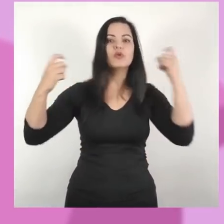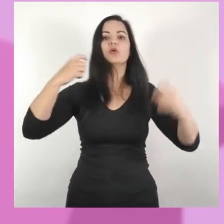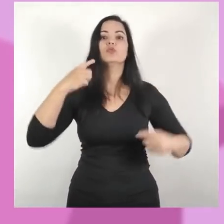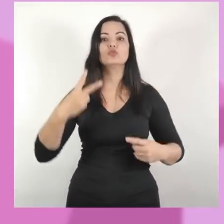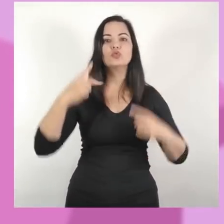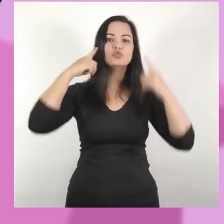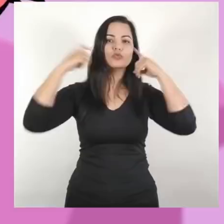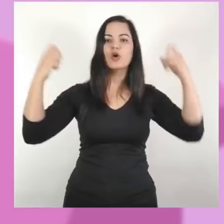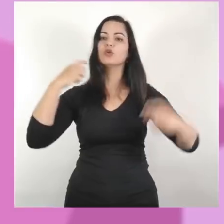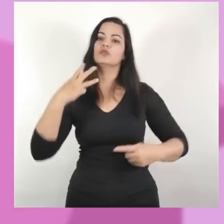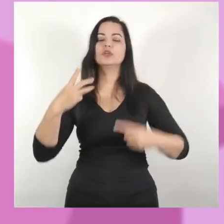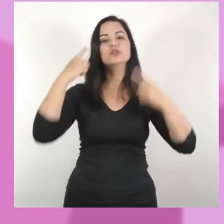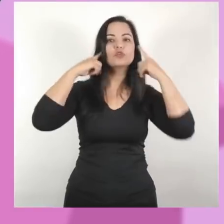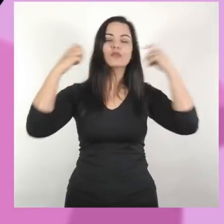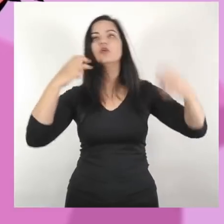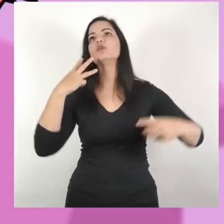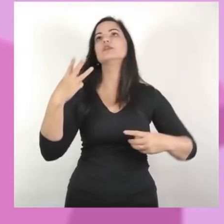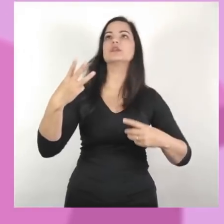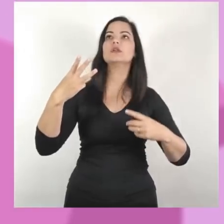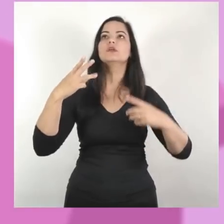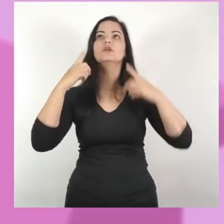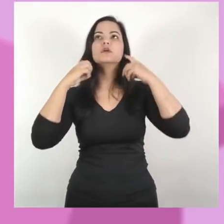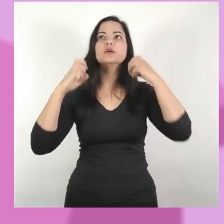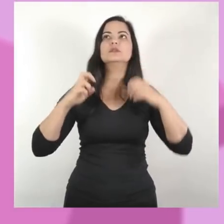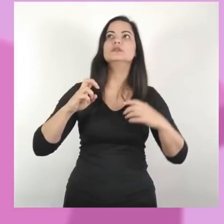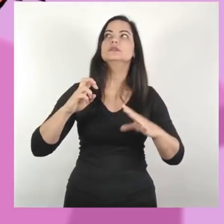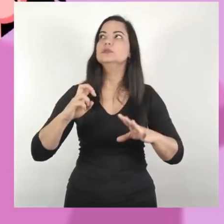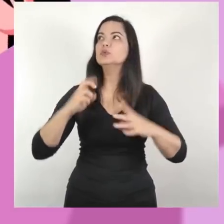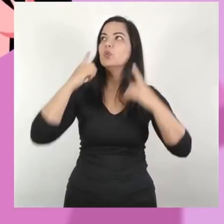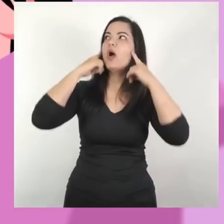três trovões, quatro trovões, cinco